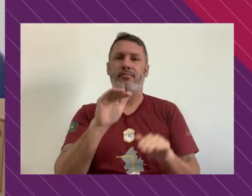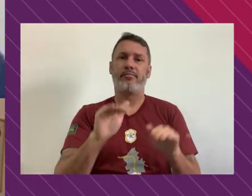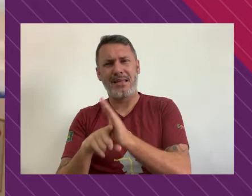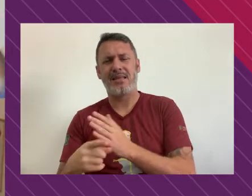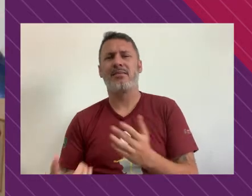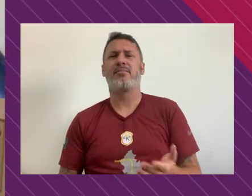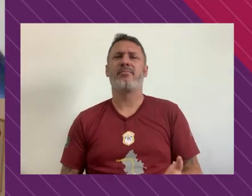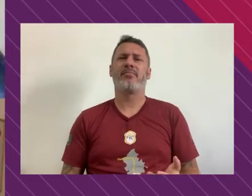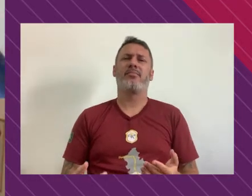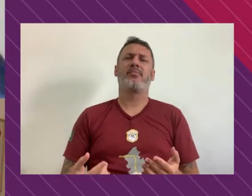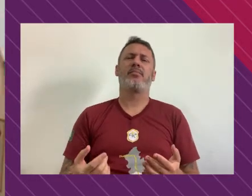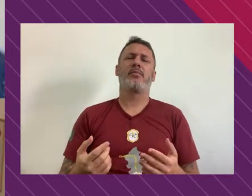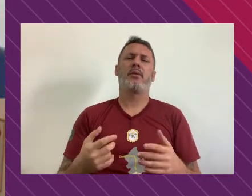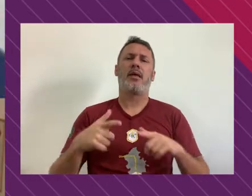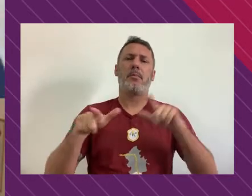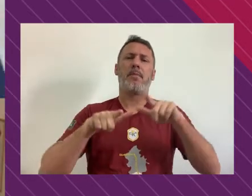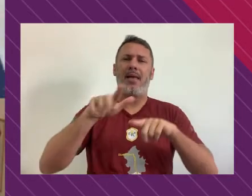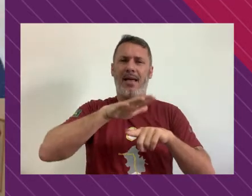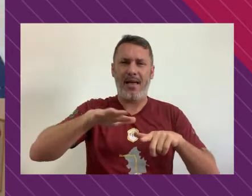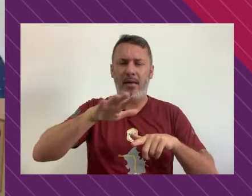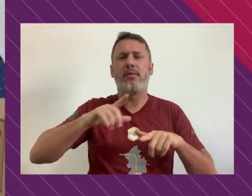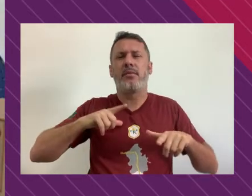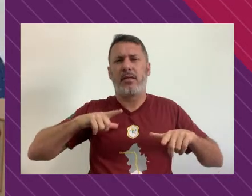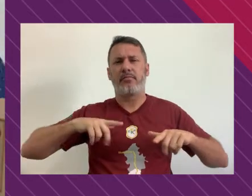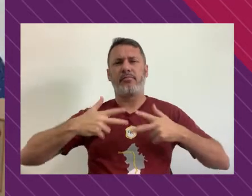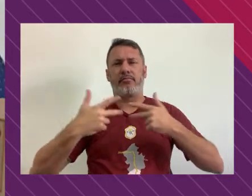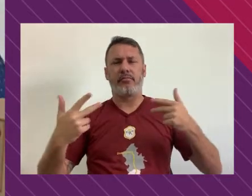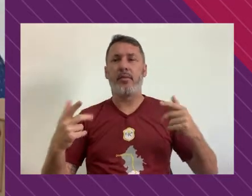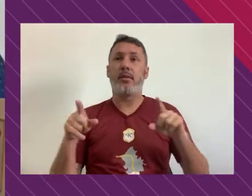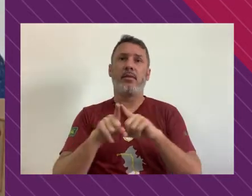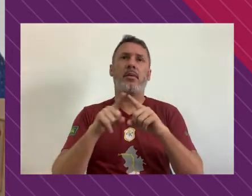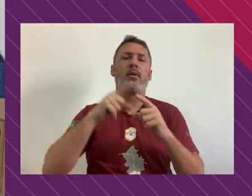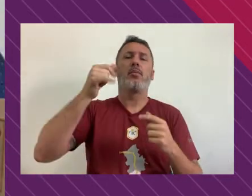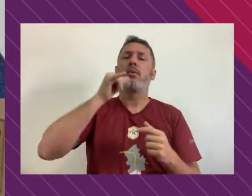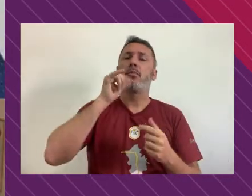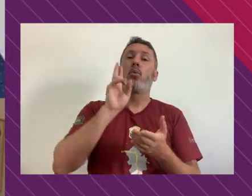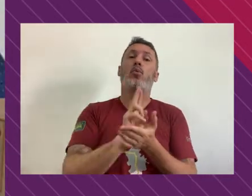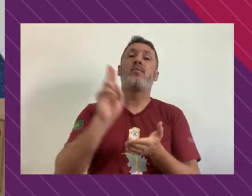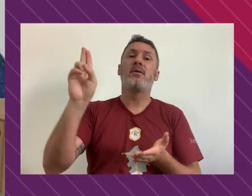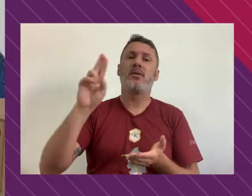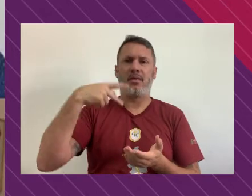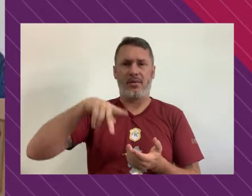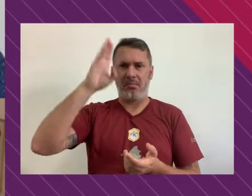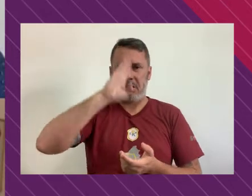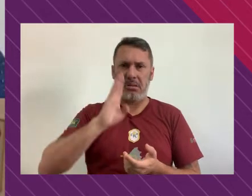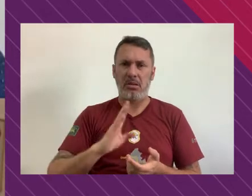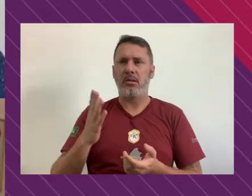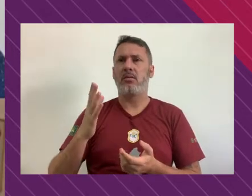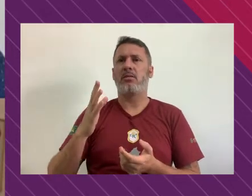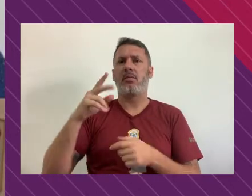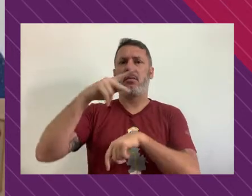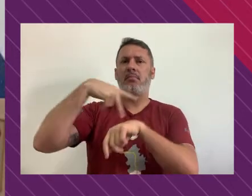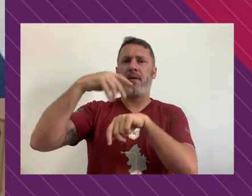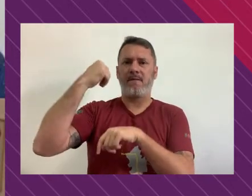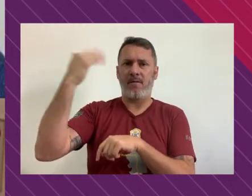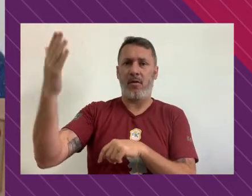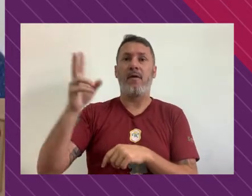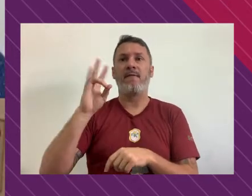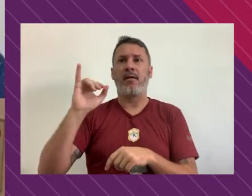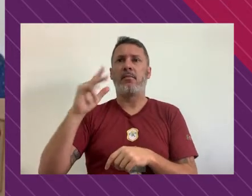da nossa população. Entender essa desigualdade, que vai ser uma desigualdade acentuada quando a gente olha para